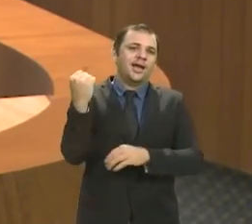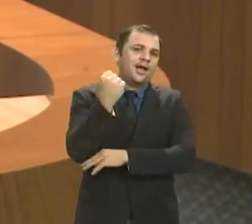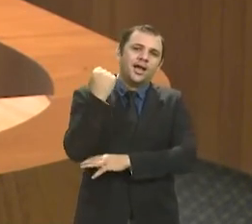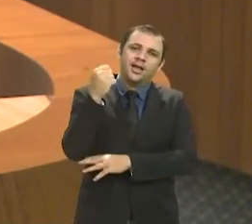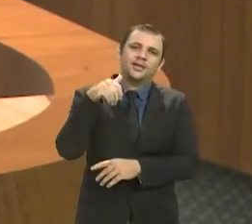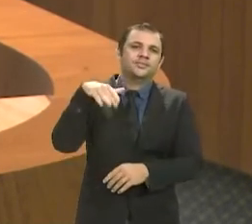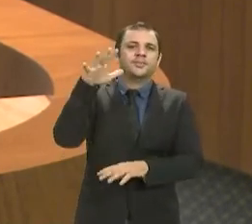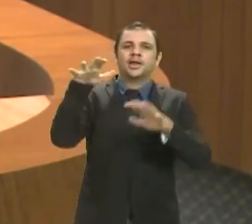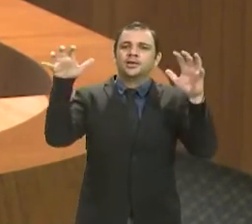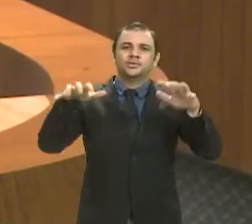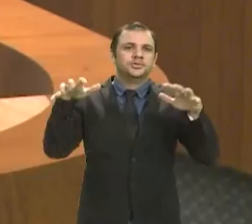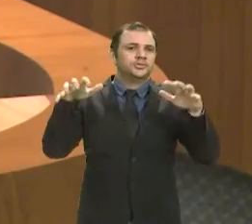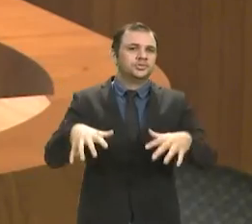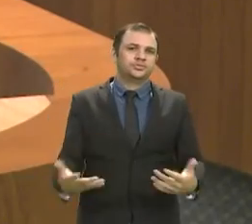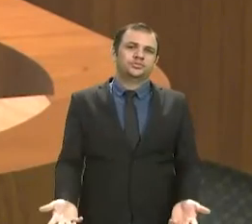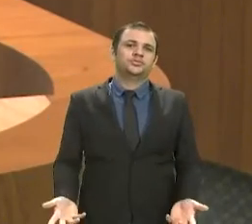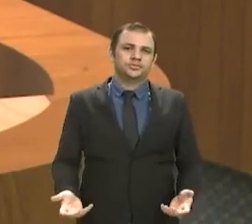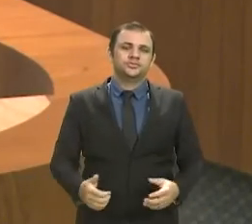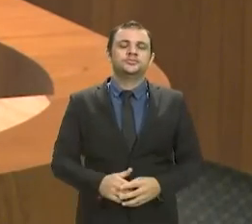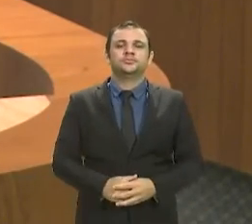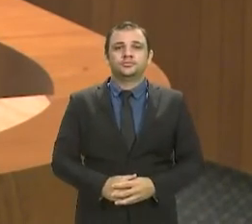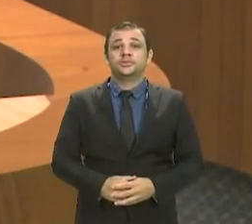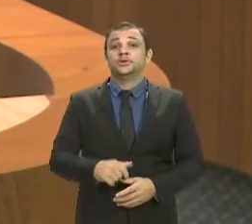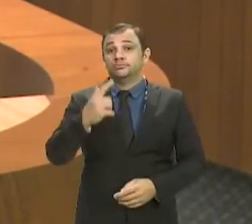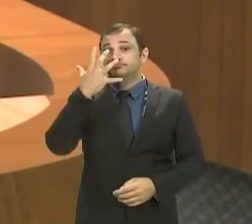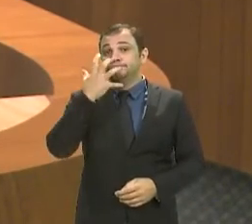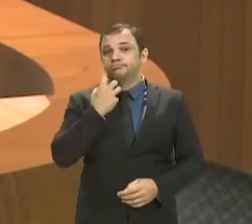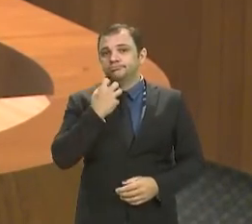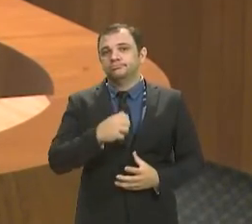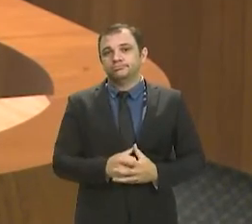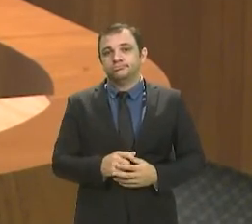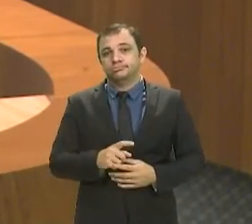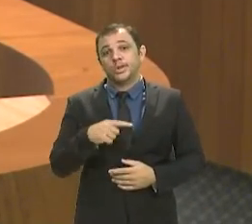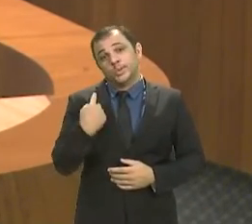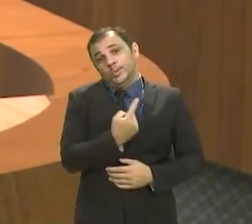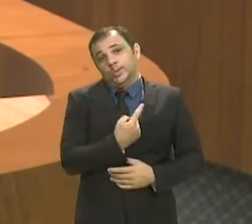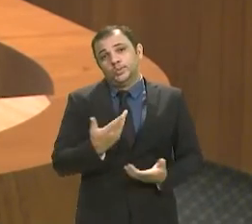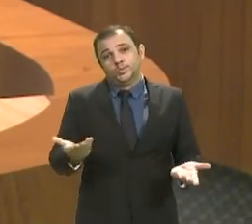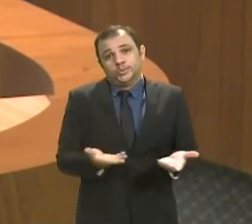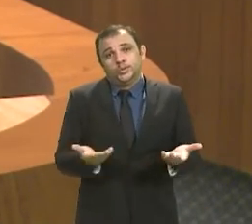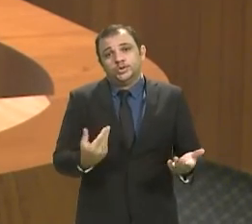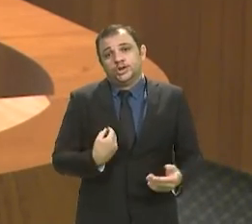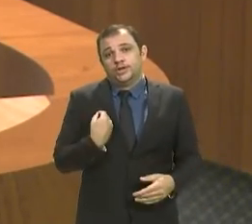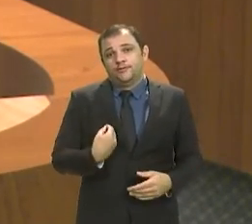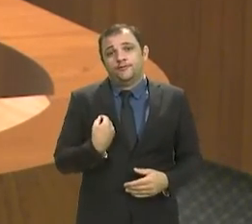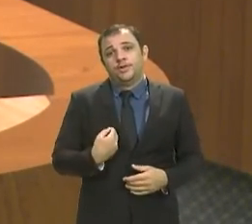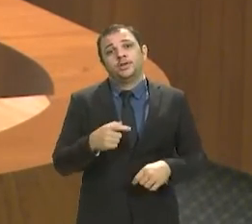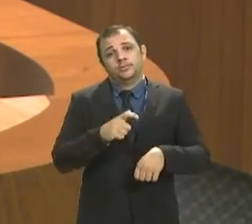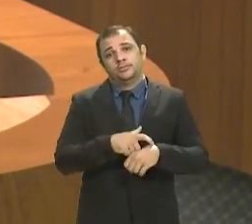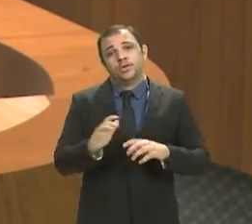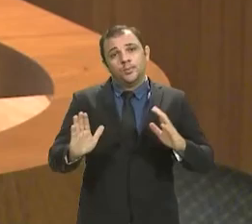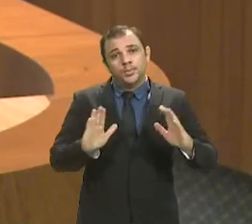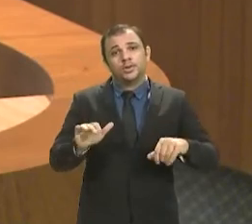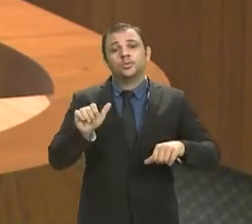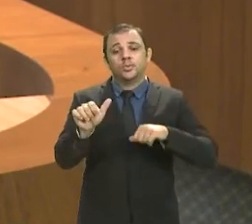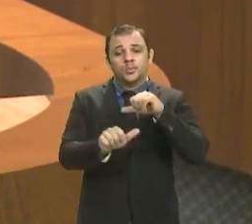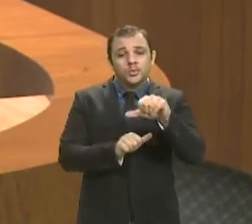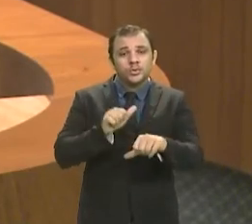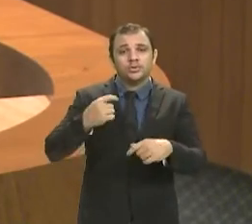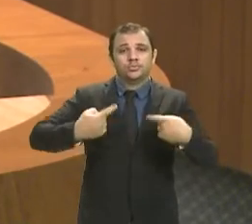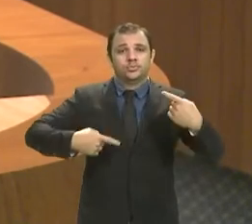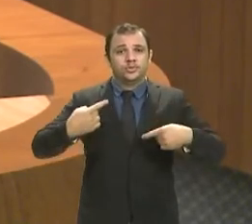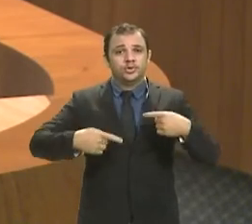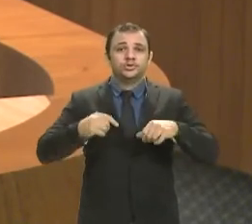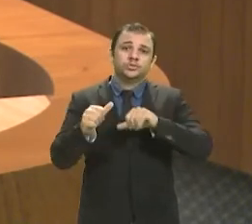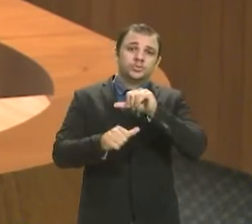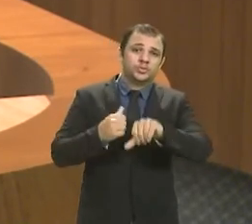das enchentes. É um assunto muito sério. Nós passamos, claro, por um momento de transição política no Estado, mudanças de governo,